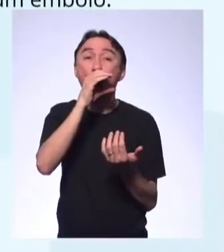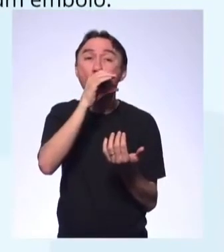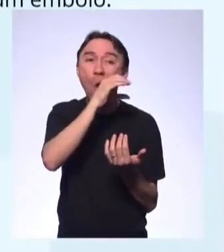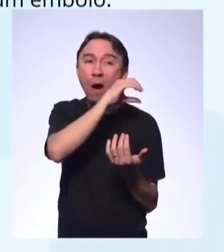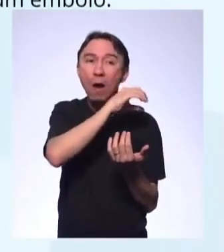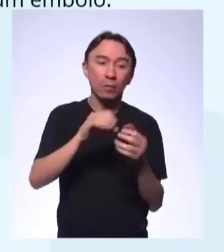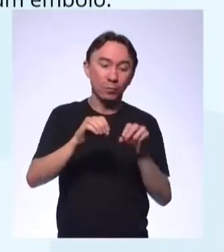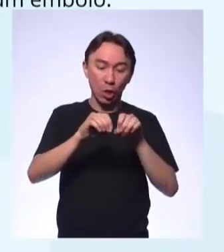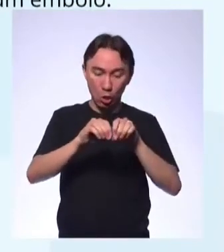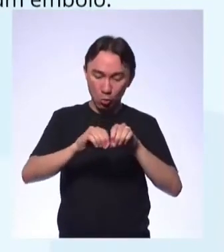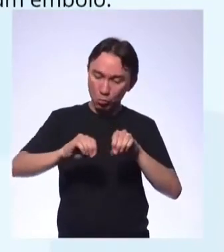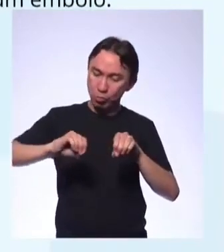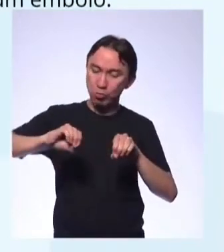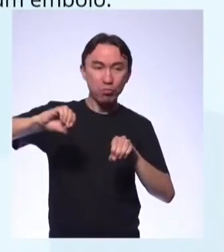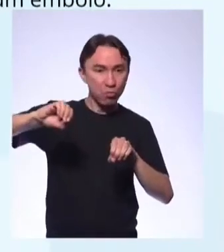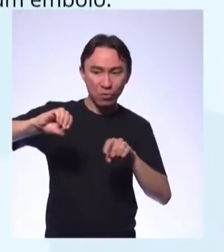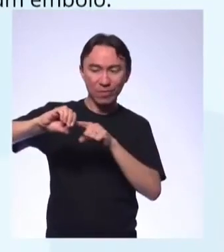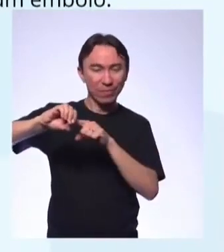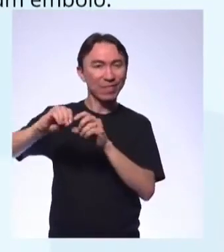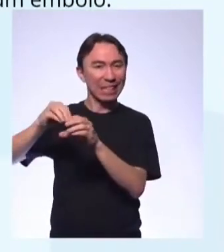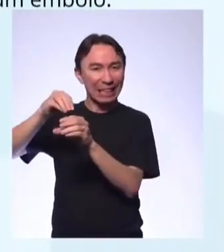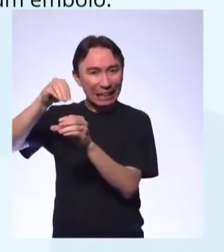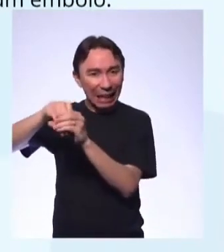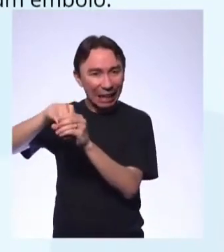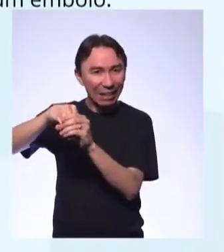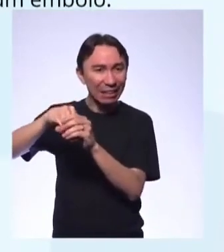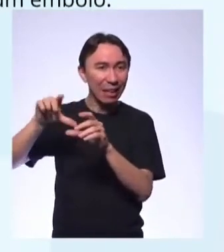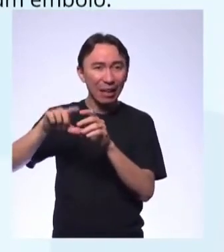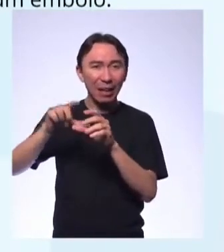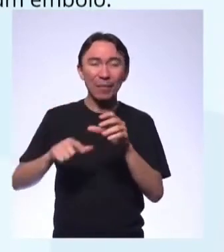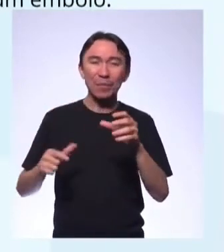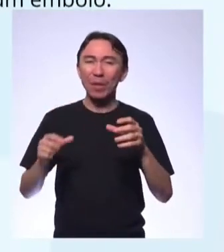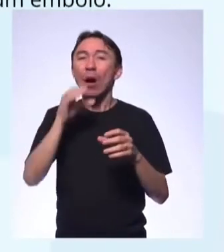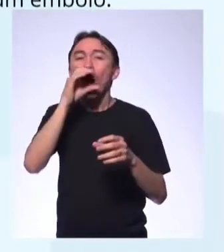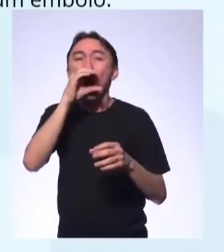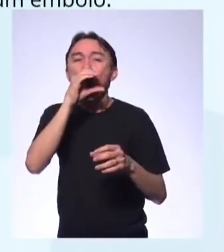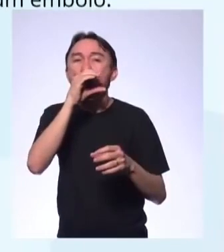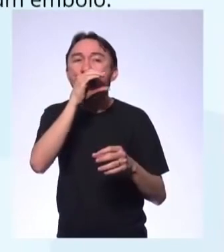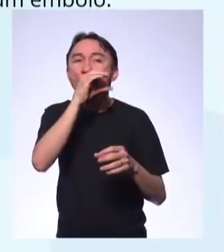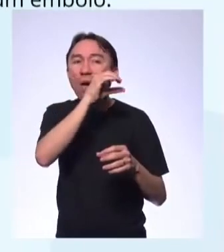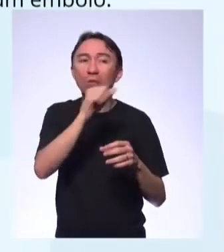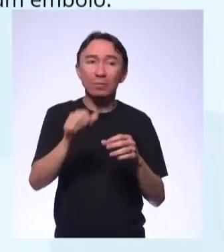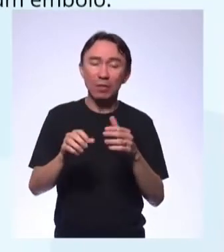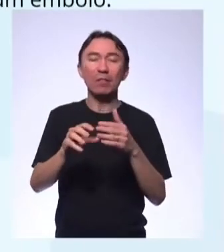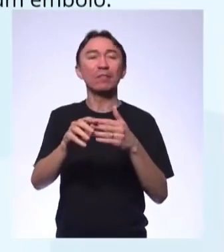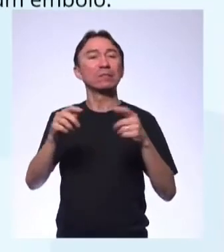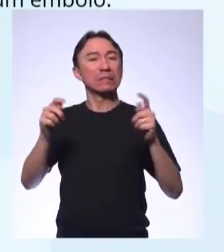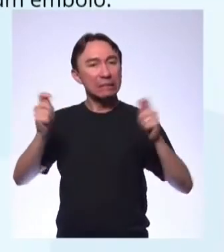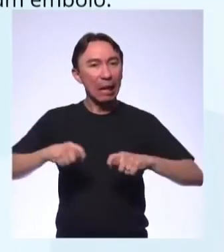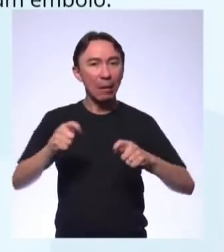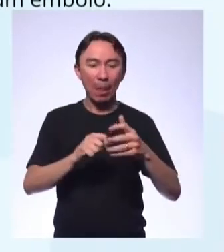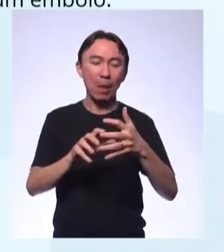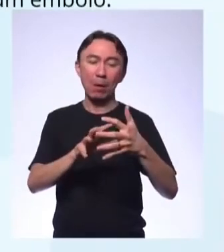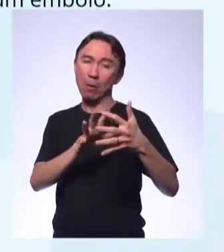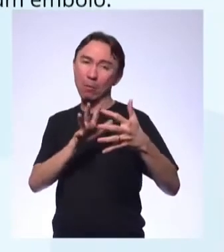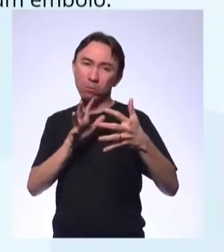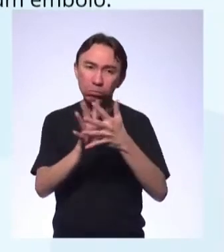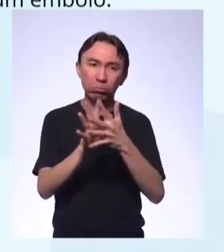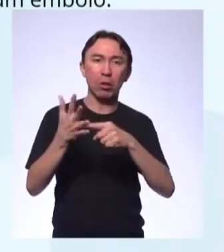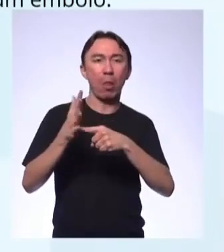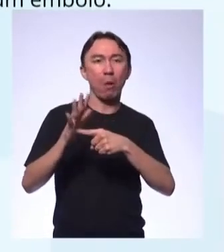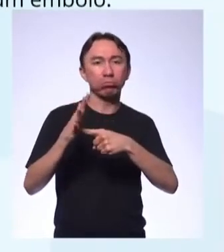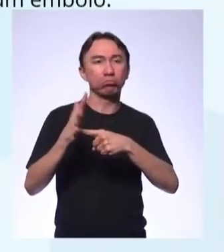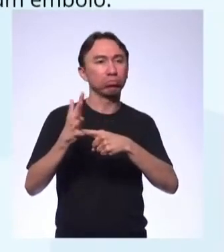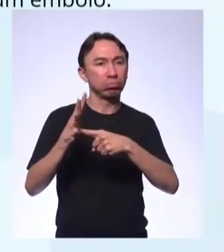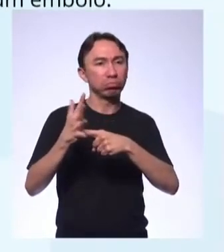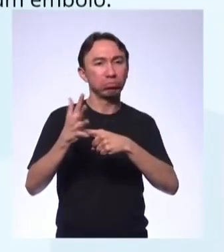para dentro dessa câmara e essa câmara, pela pressão gerada pelo calor, vai fazer movimentar a engrenagem do